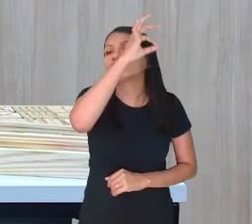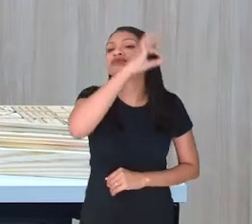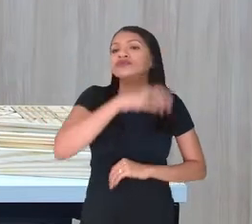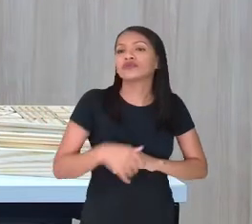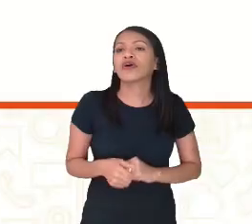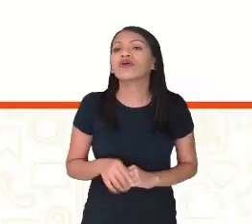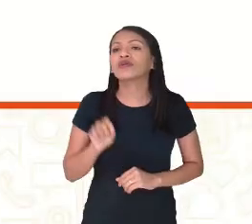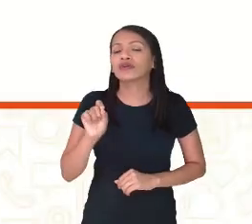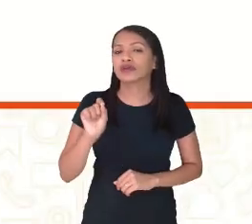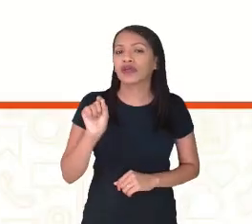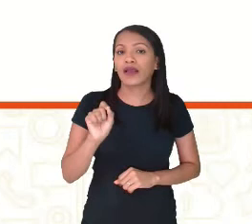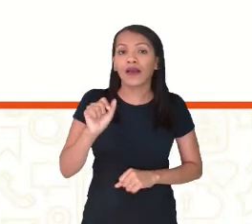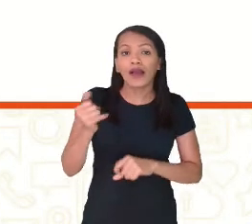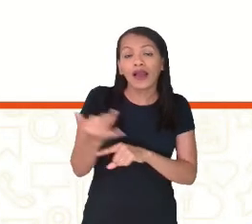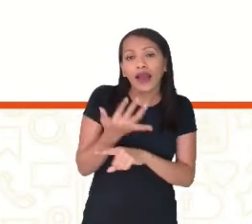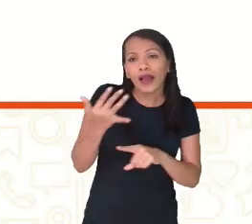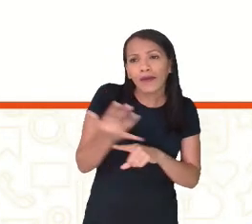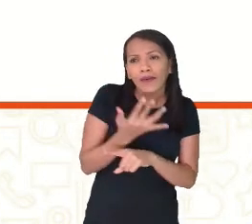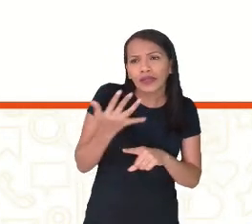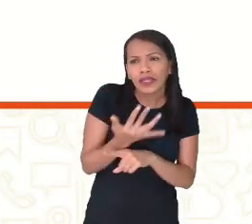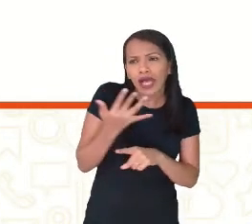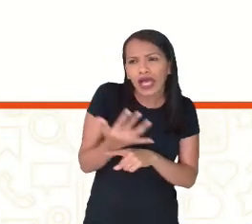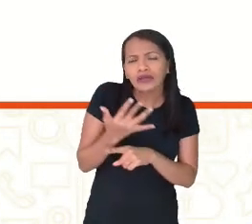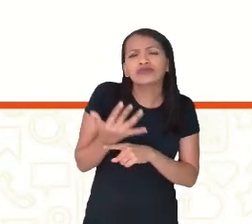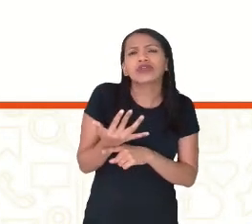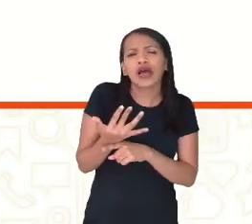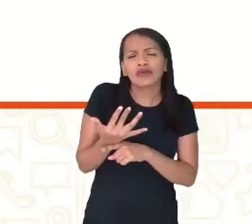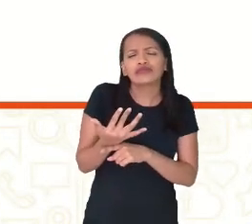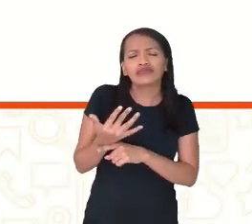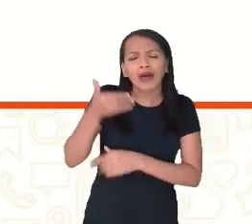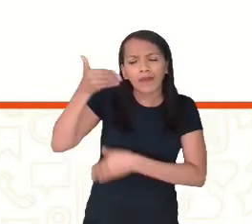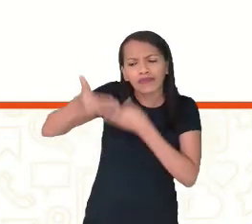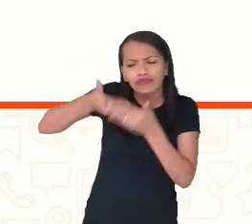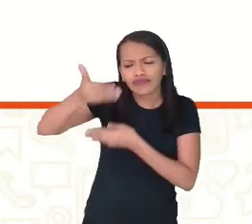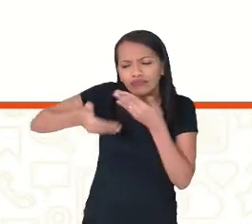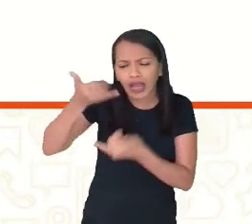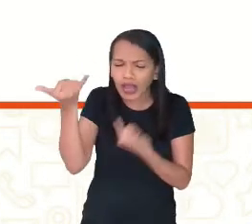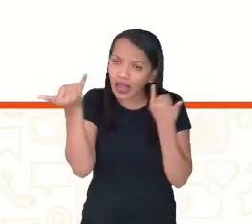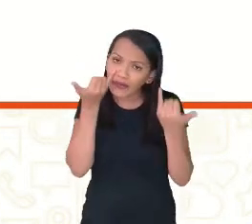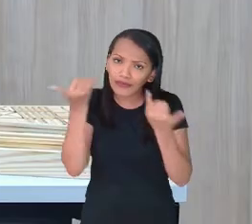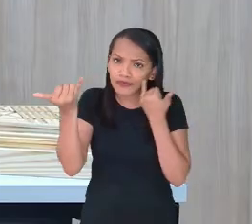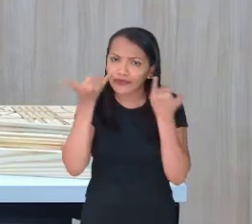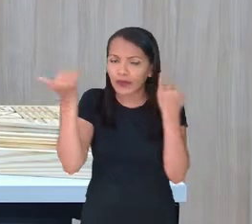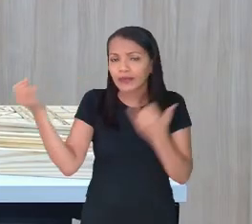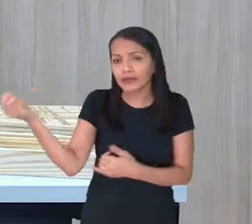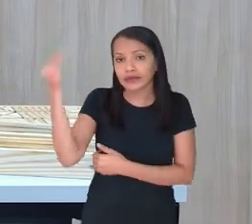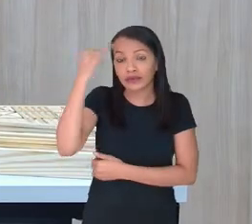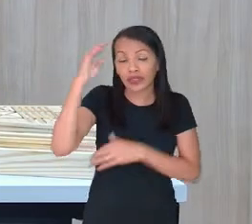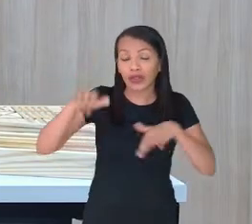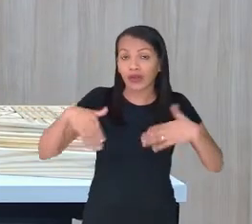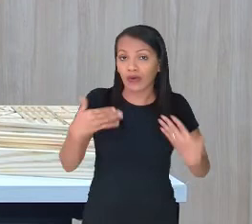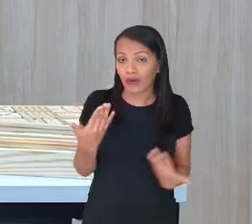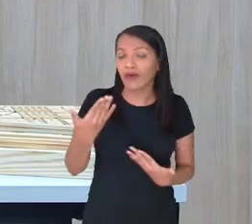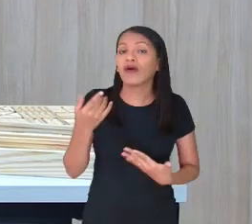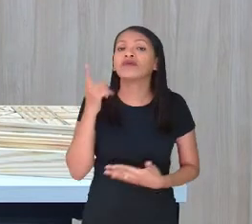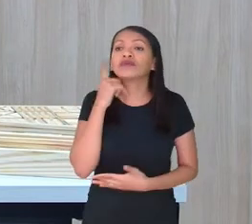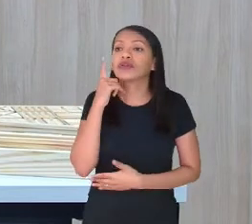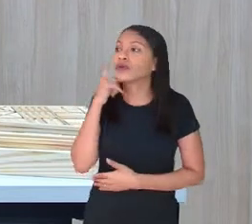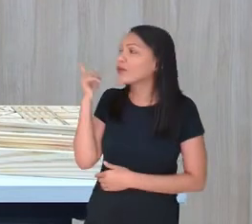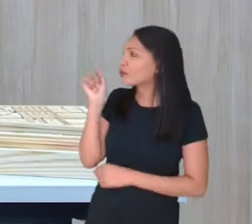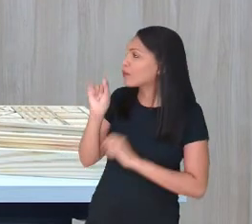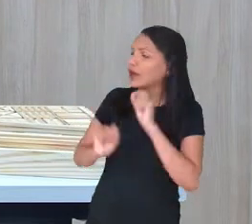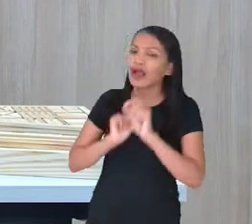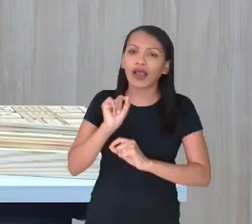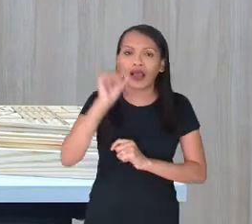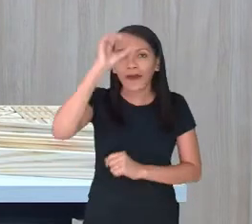que é a habilidade de assimilar e processar essas informações. Então, aí tem a aprendizagem.